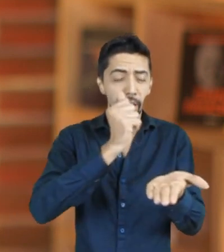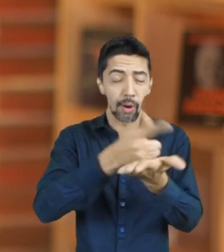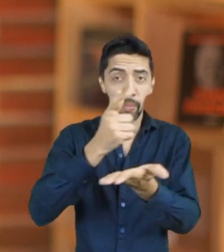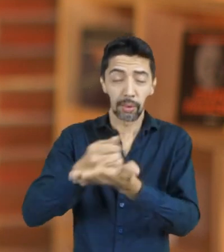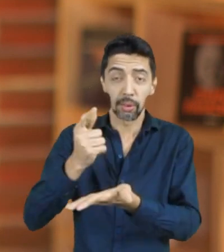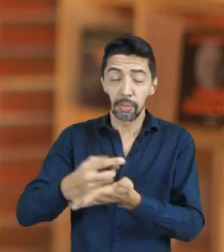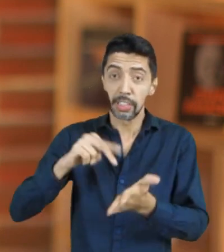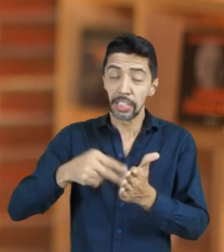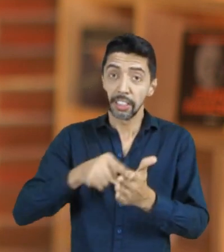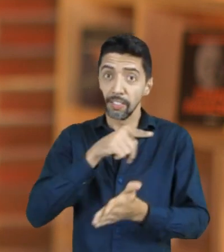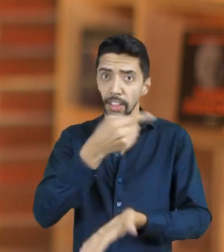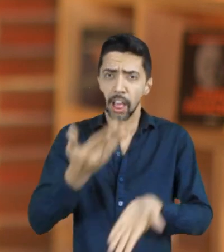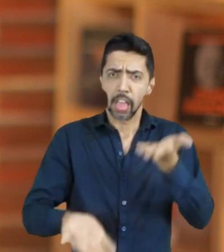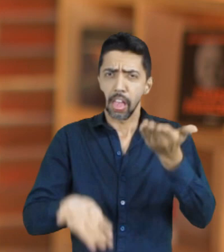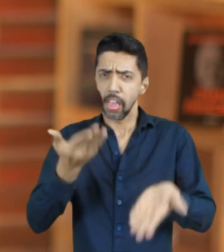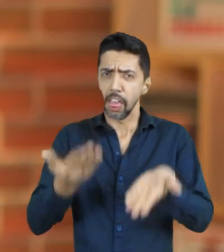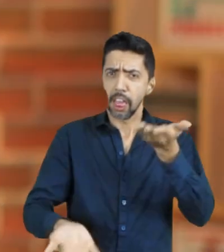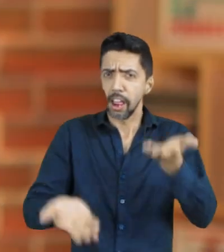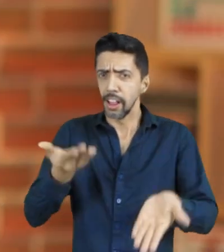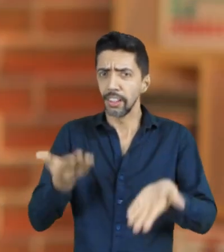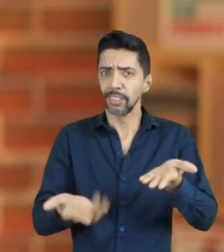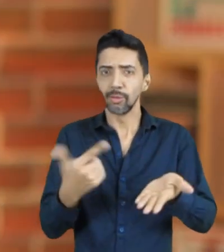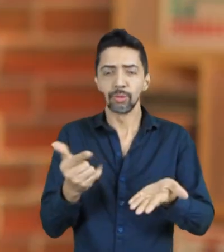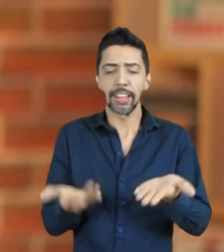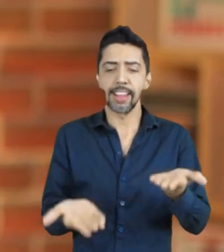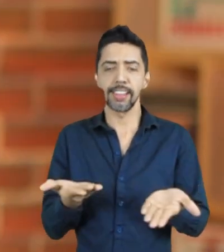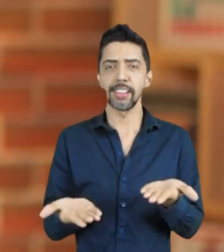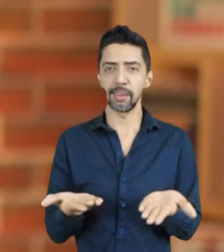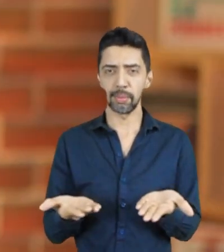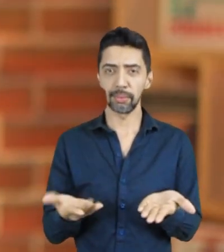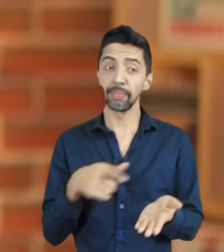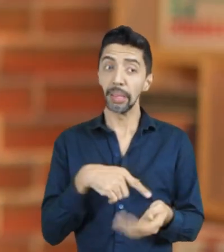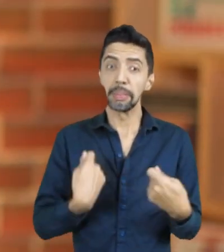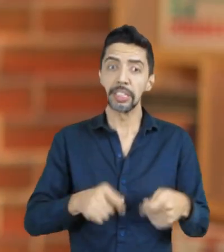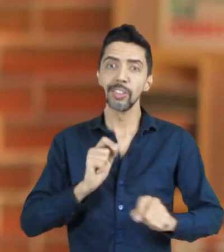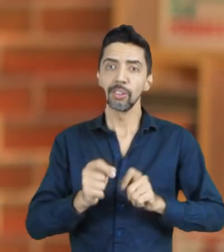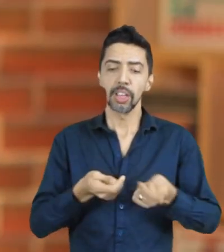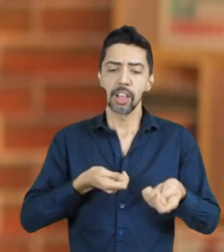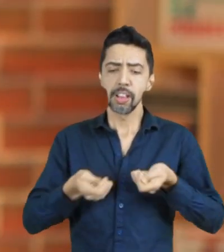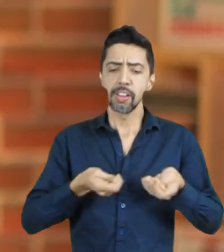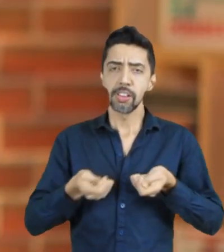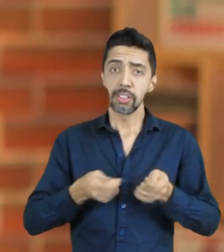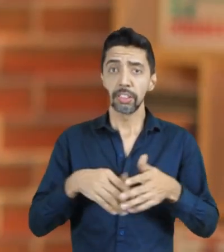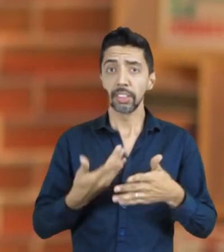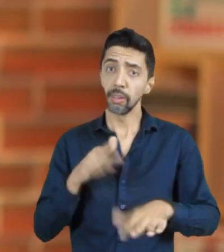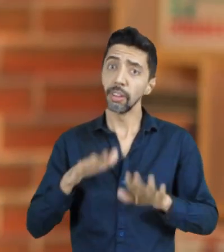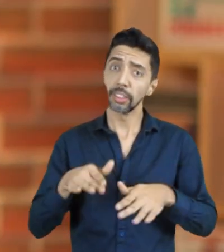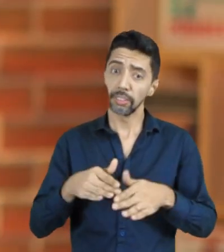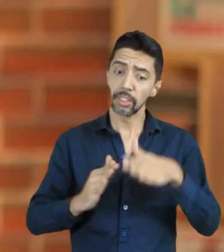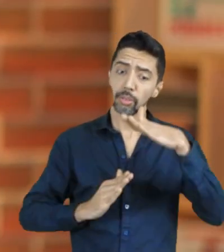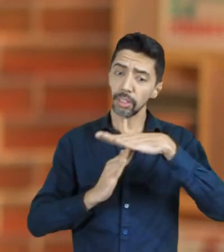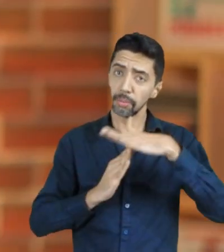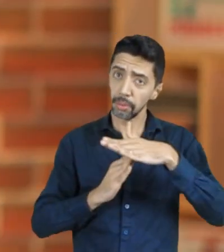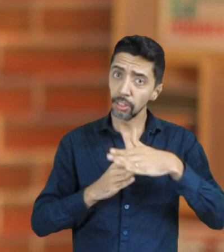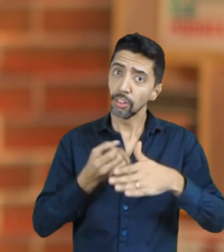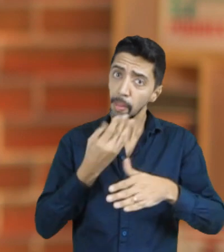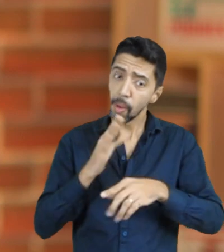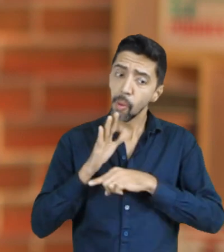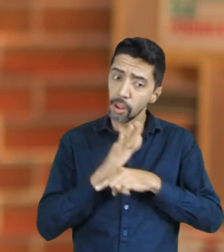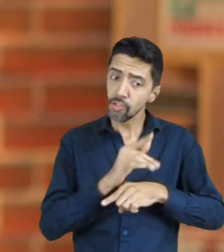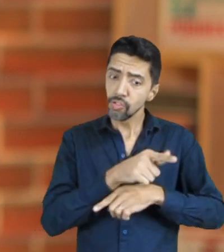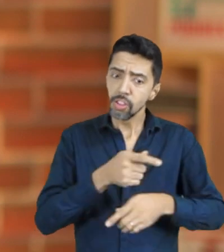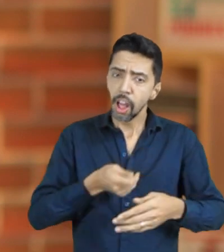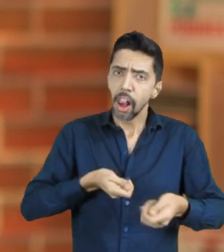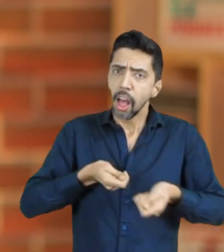desequilibrada financeiramente ela precisa ter controle muitas vezes o controle vai ser pelo limite mesmo eu preciso